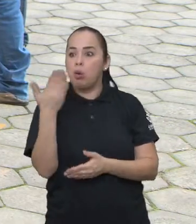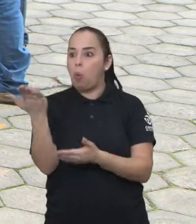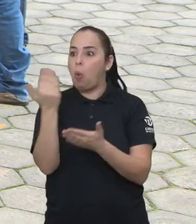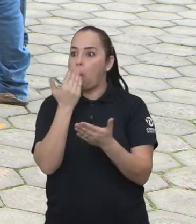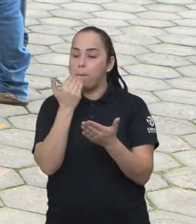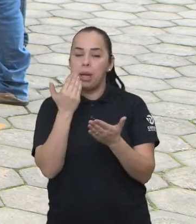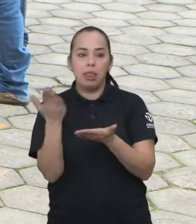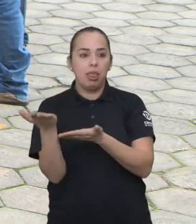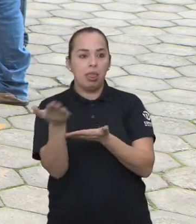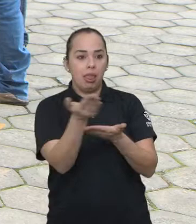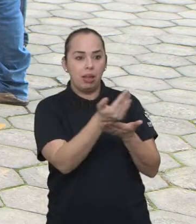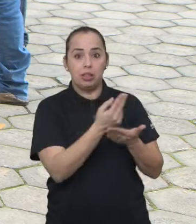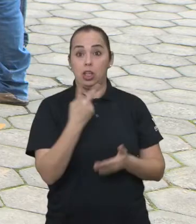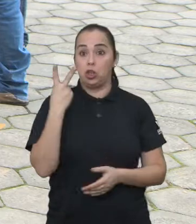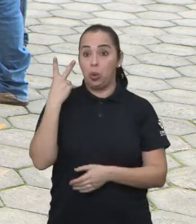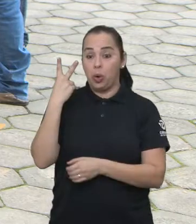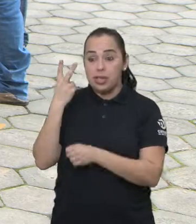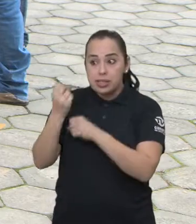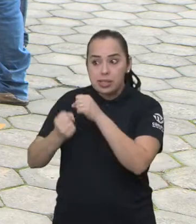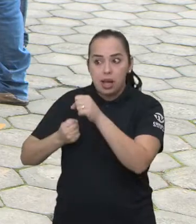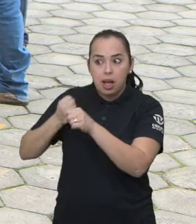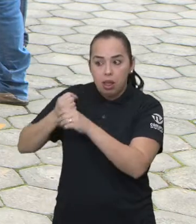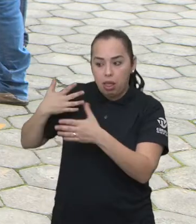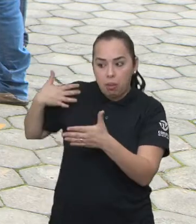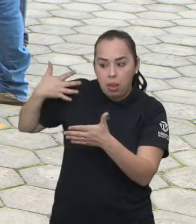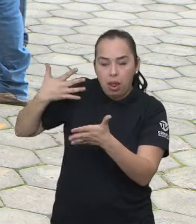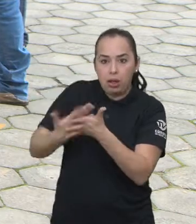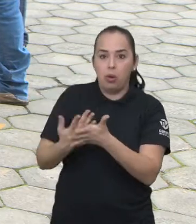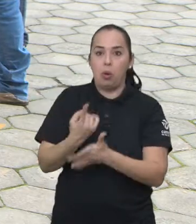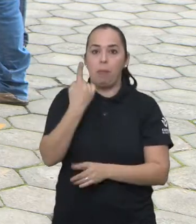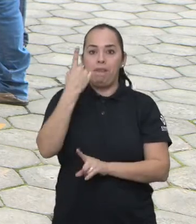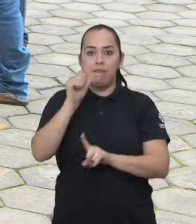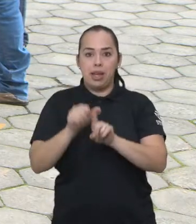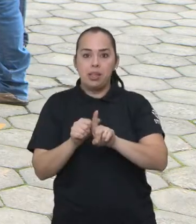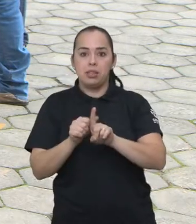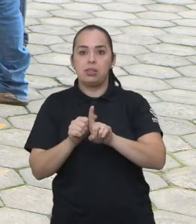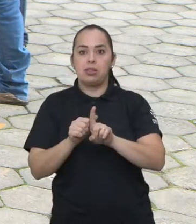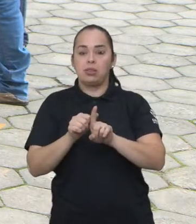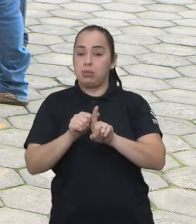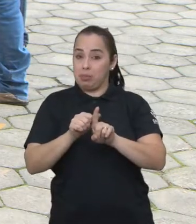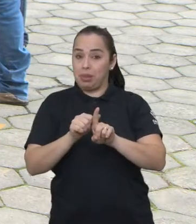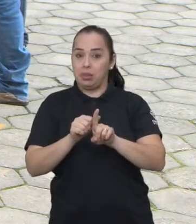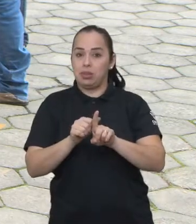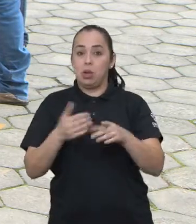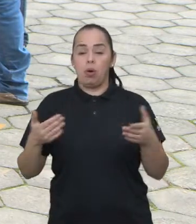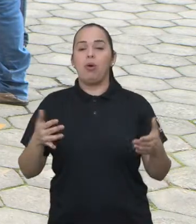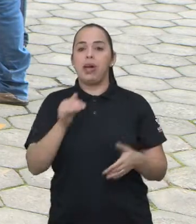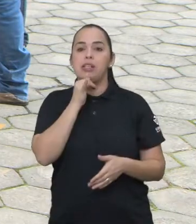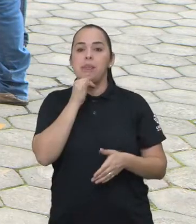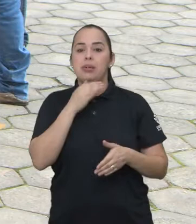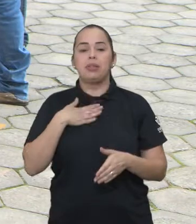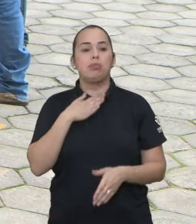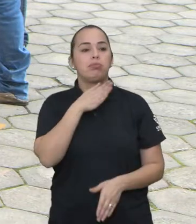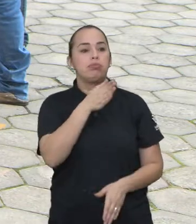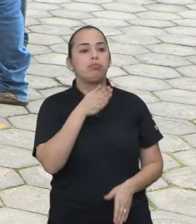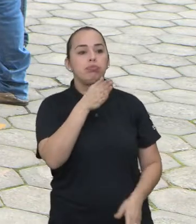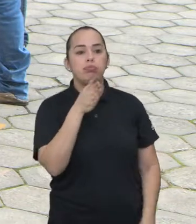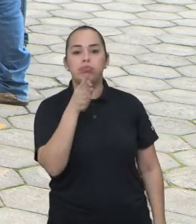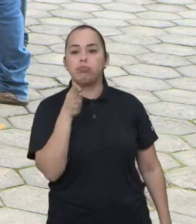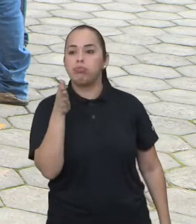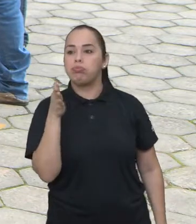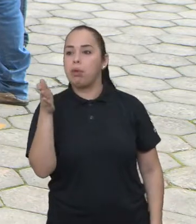ruas da nossa Paróquia Então já se passaram dois anos e uma vez por mês a gente sai e hoje é o dia